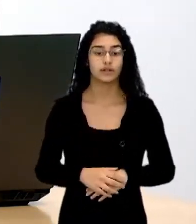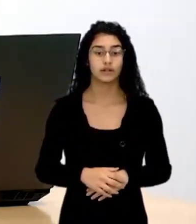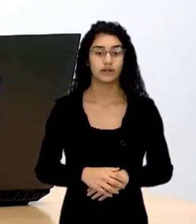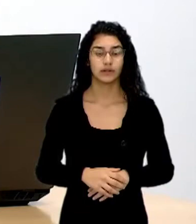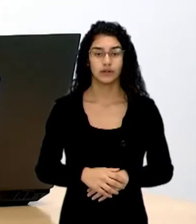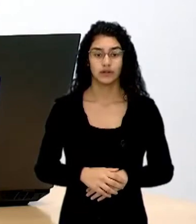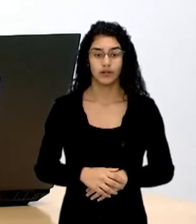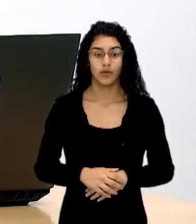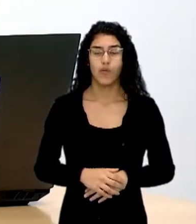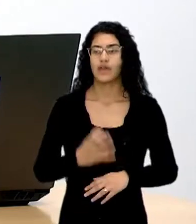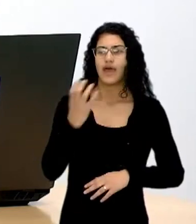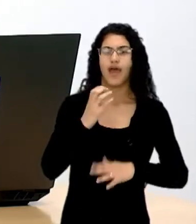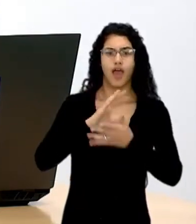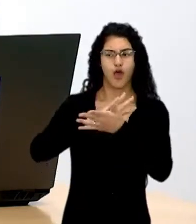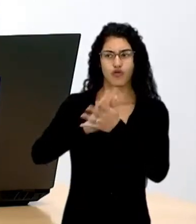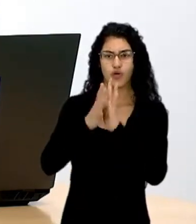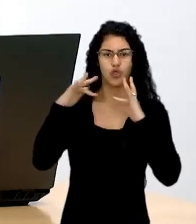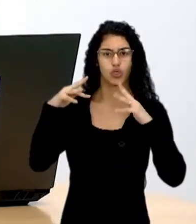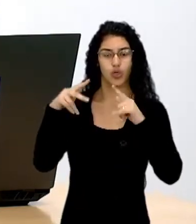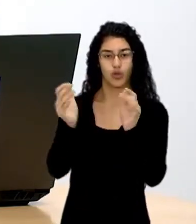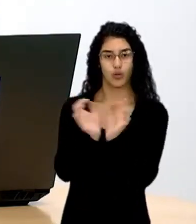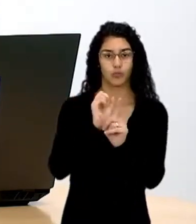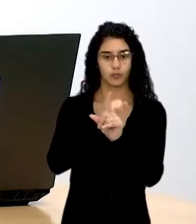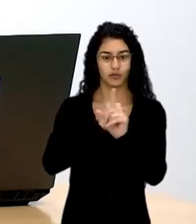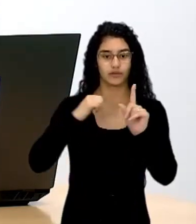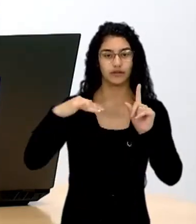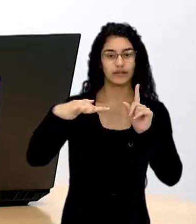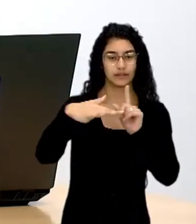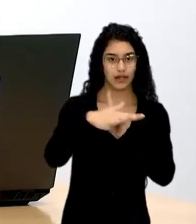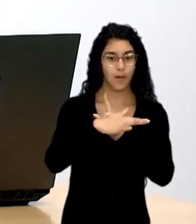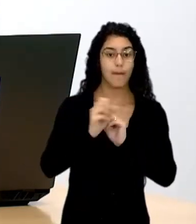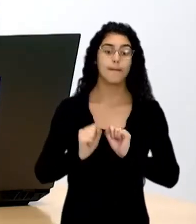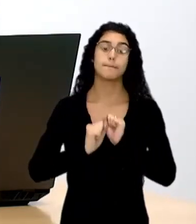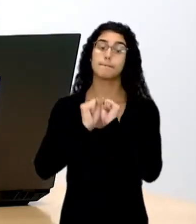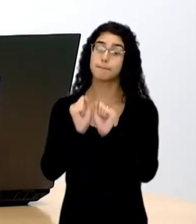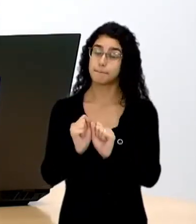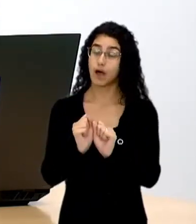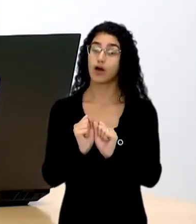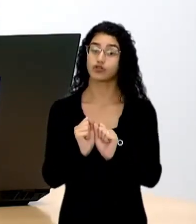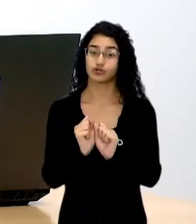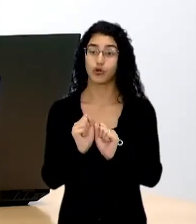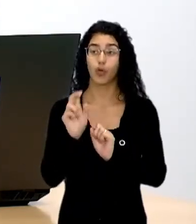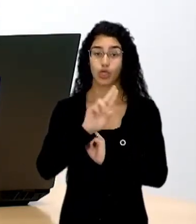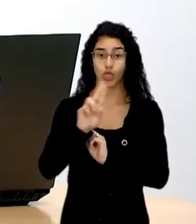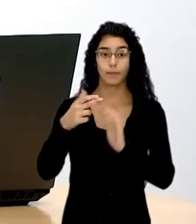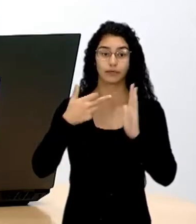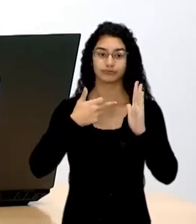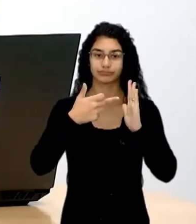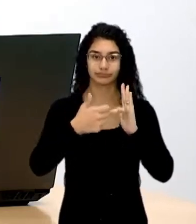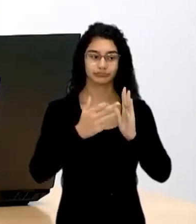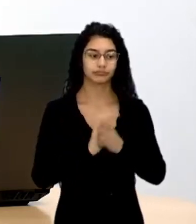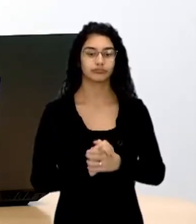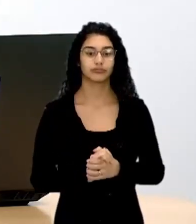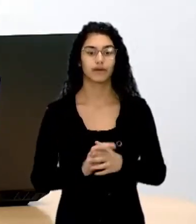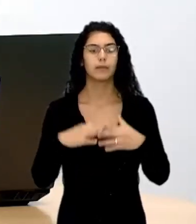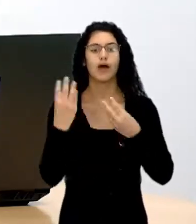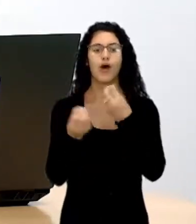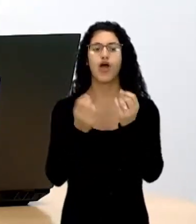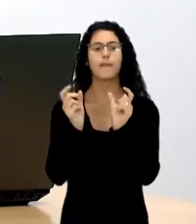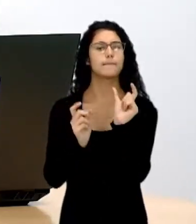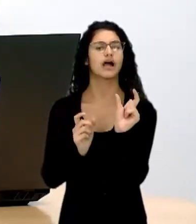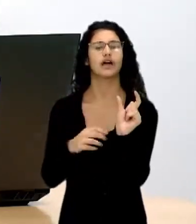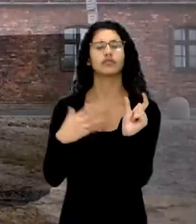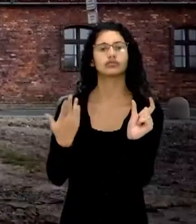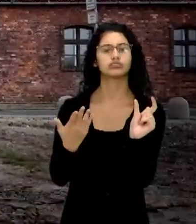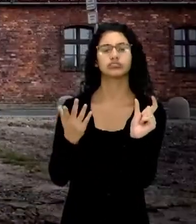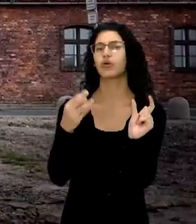visam eliminar todo um grupo social, isso pode ser considerado um crime de genocídio. Mas de onde vem essa palavra? Qual que